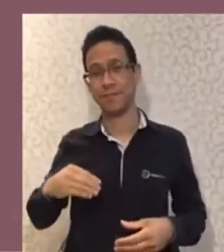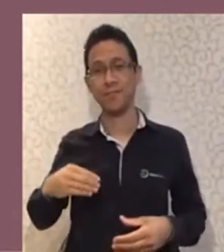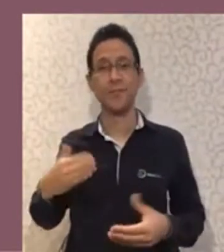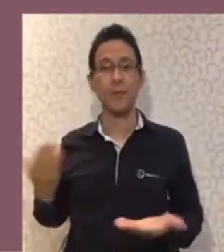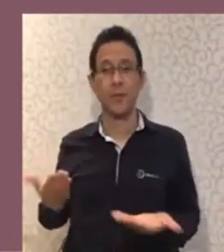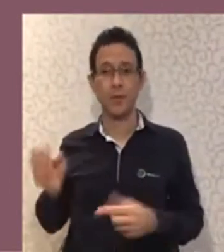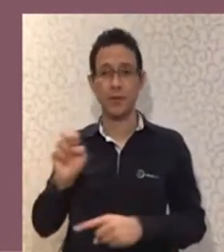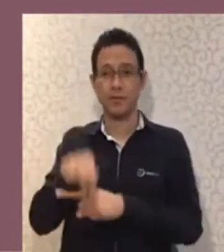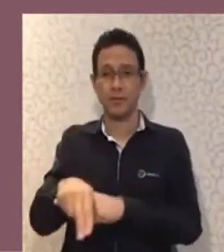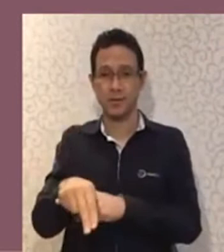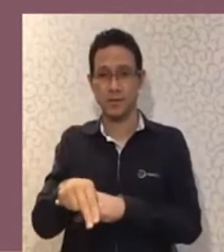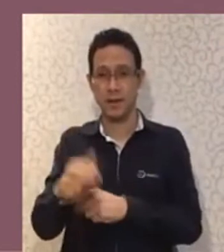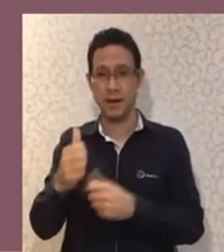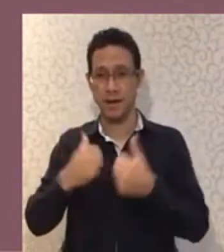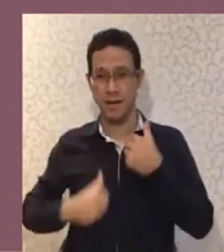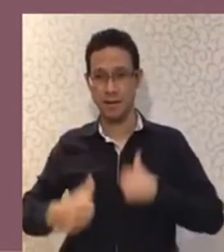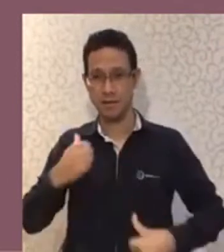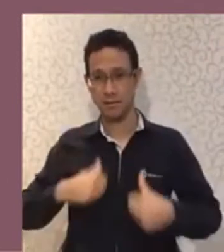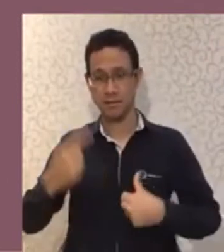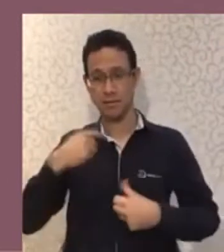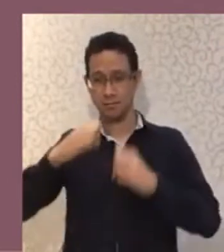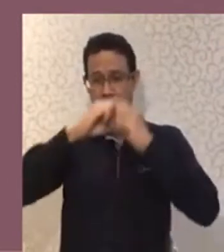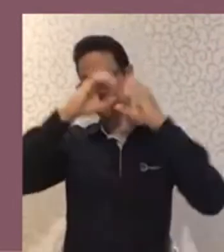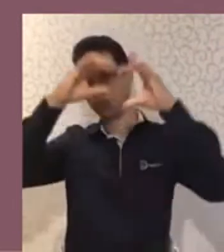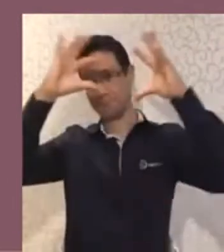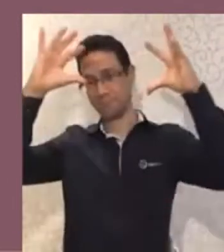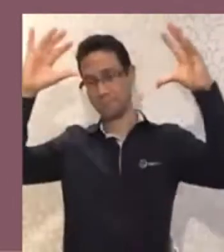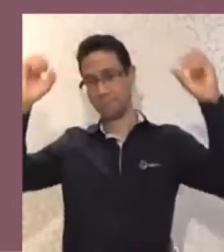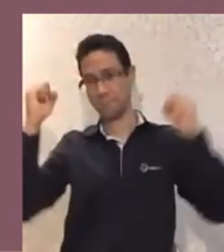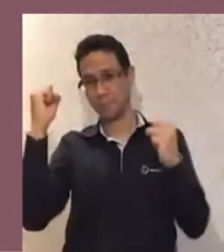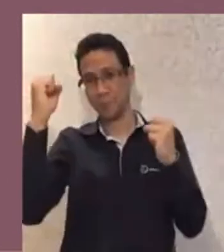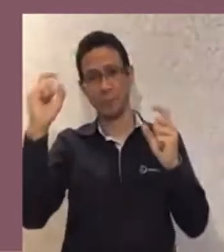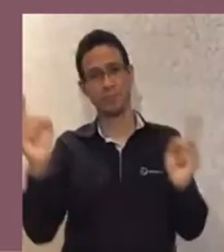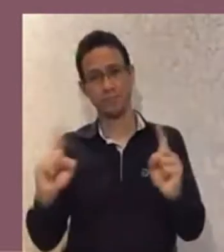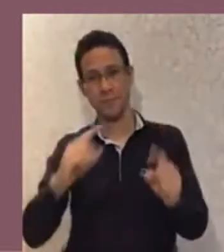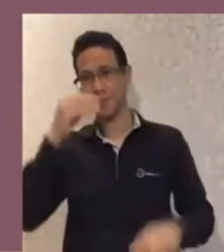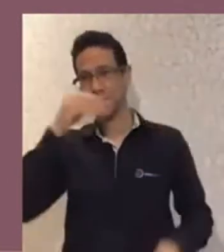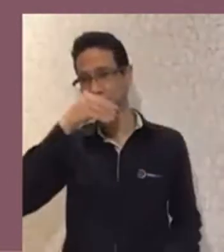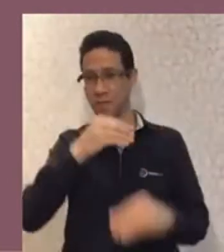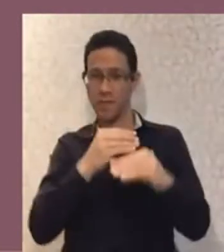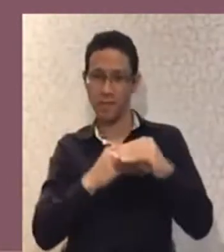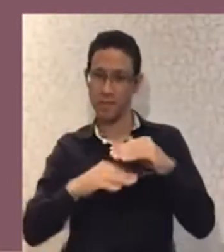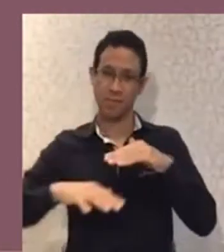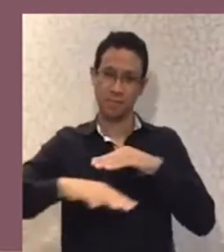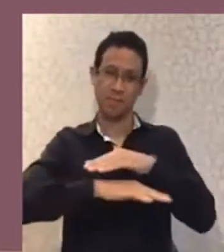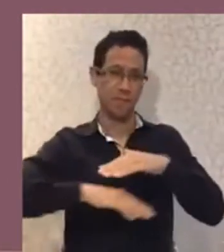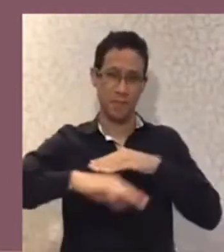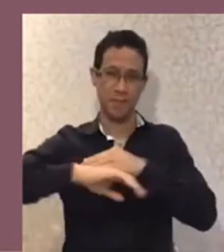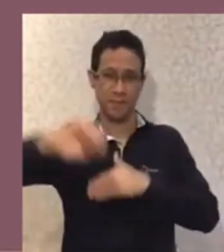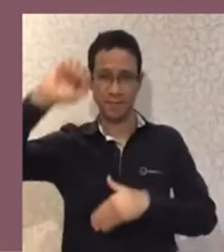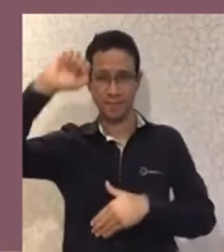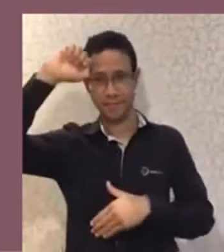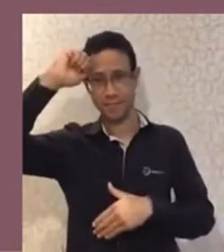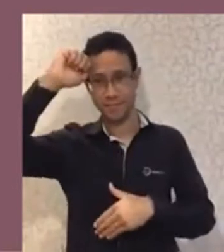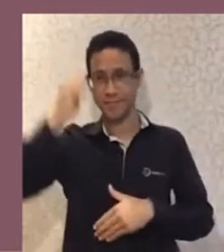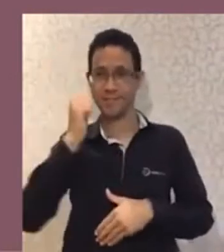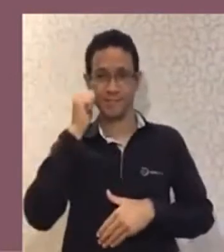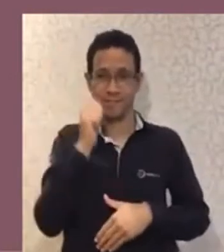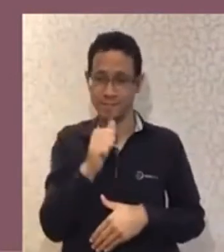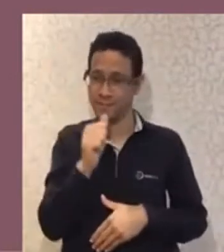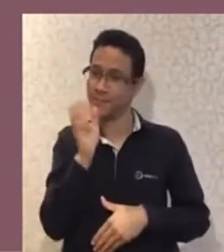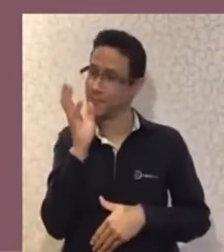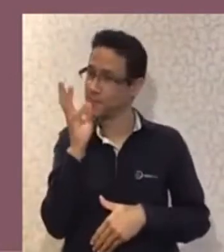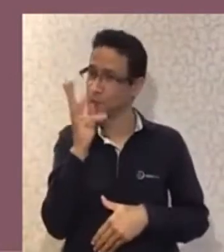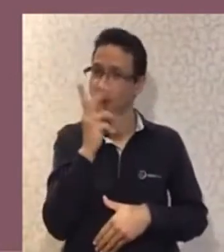não me iludo. A fragilidade da posição que as mulheres negras ocupam no Brasil leva um longo tempo para se construir